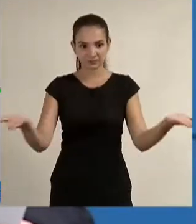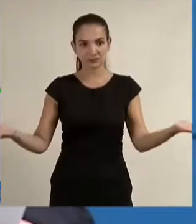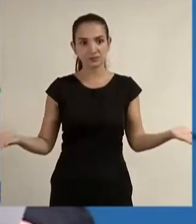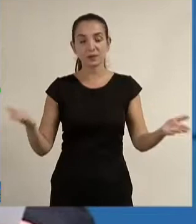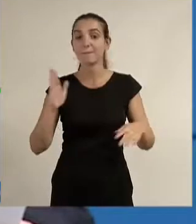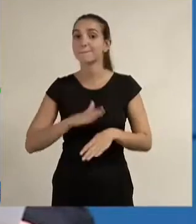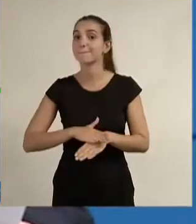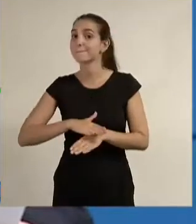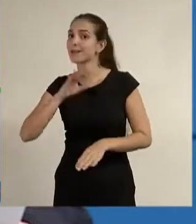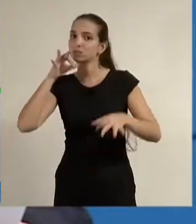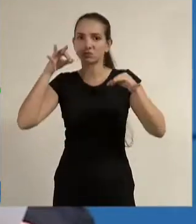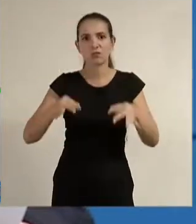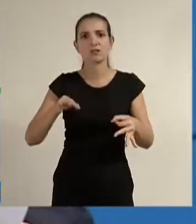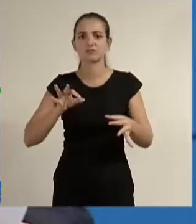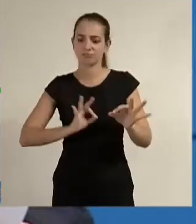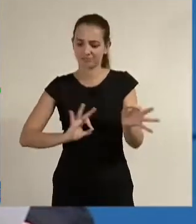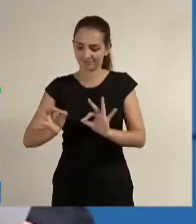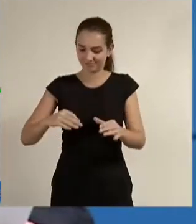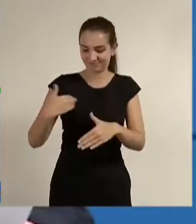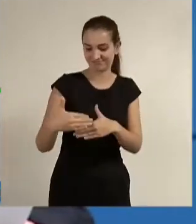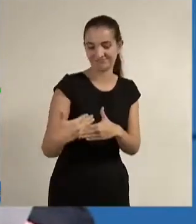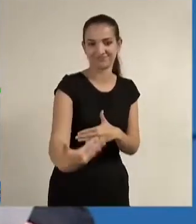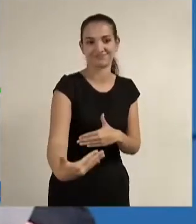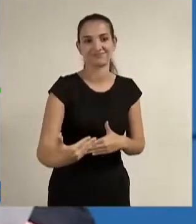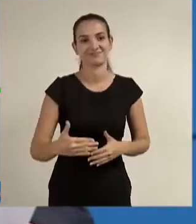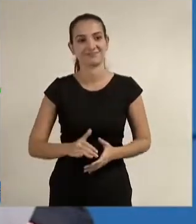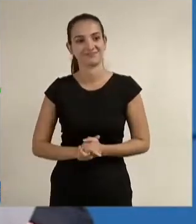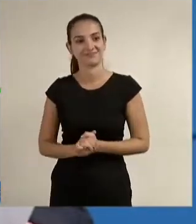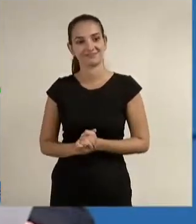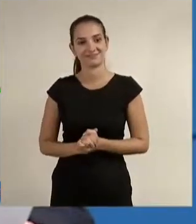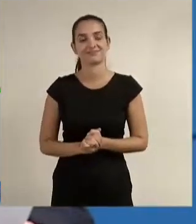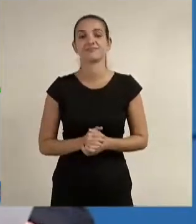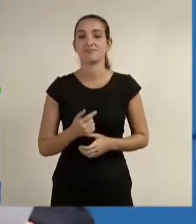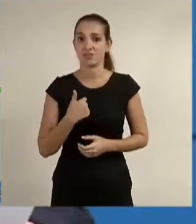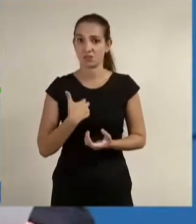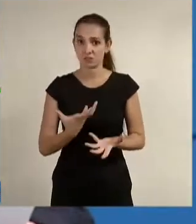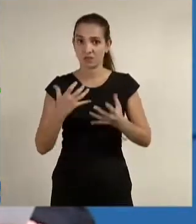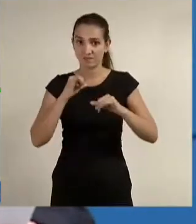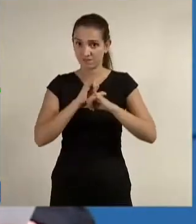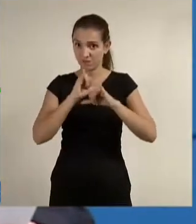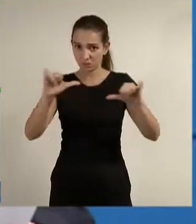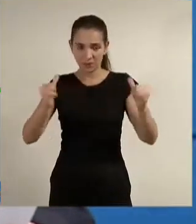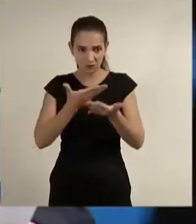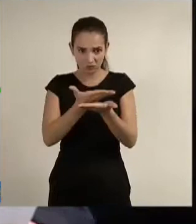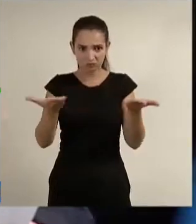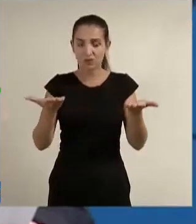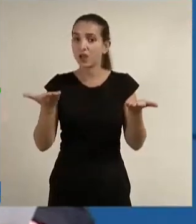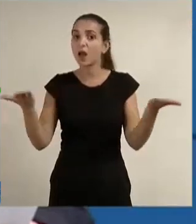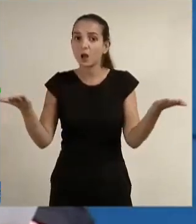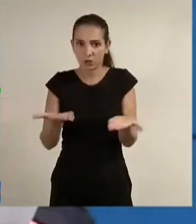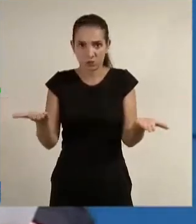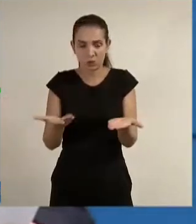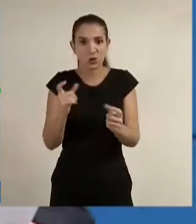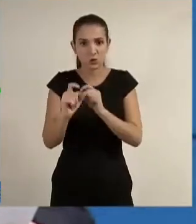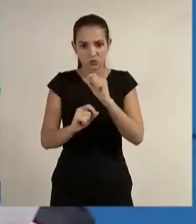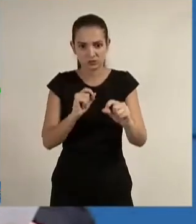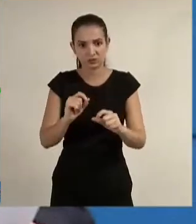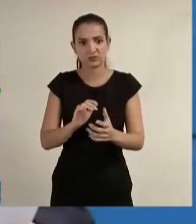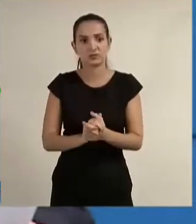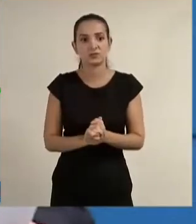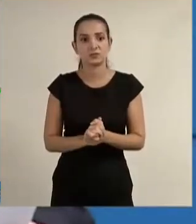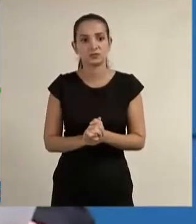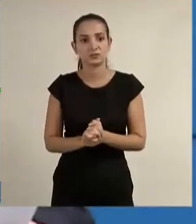mais correta e transparente possível. Gostaria de informar que foram convocados os